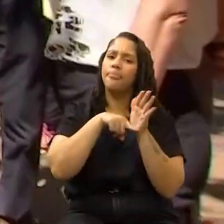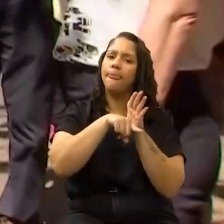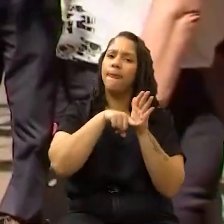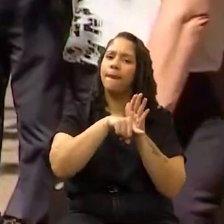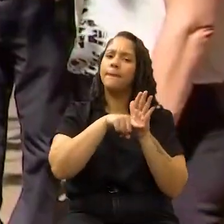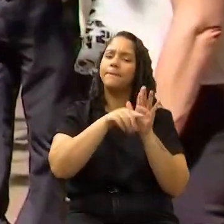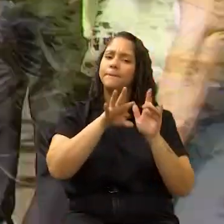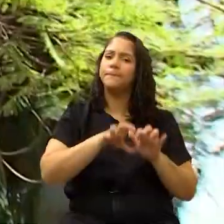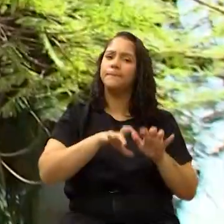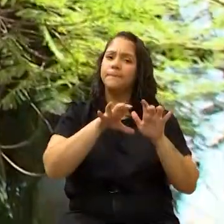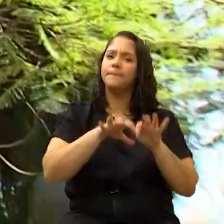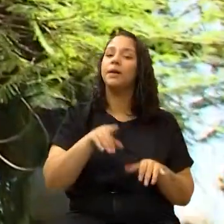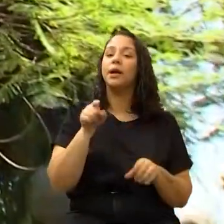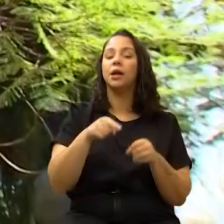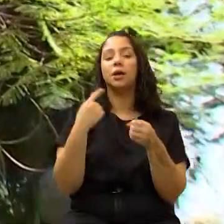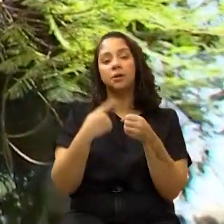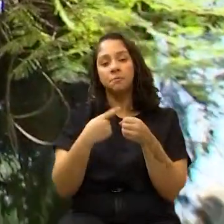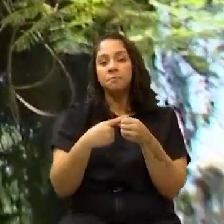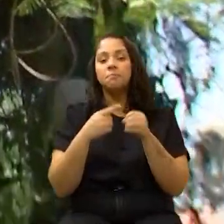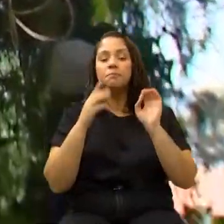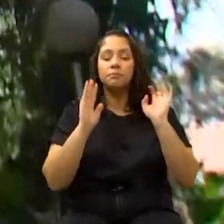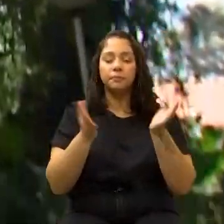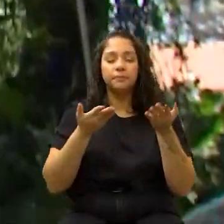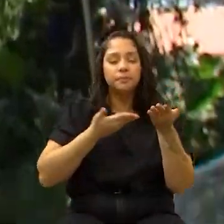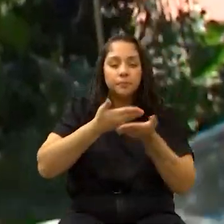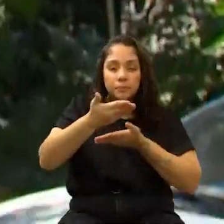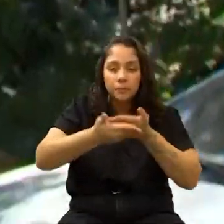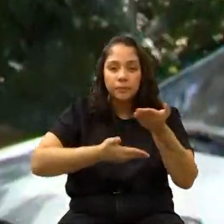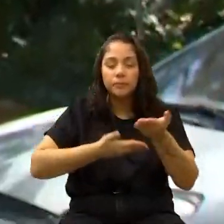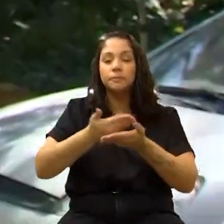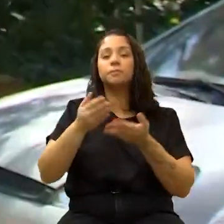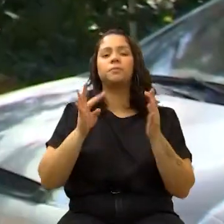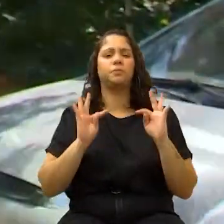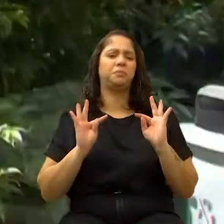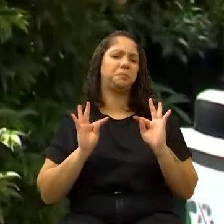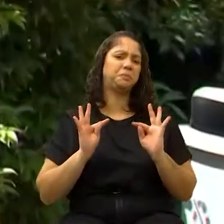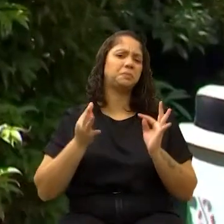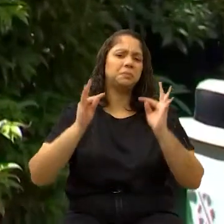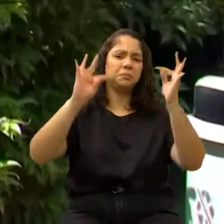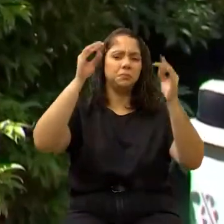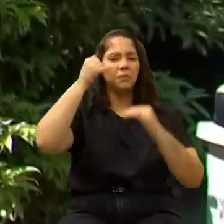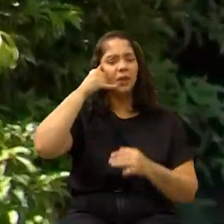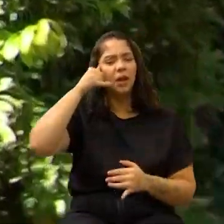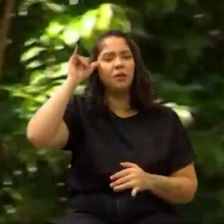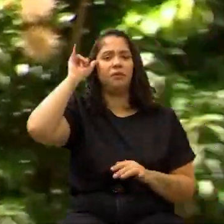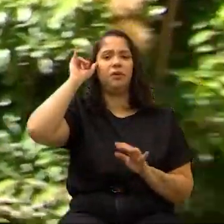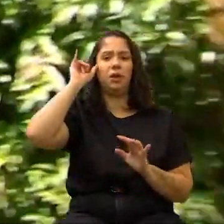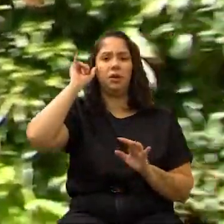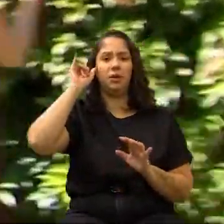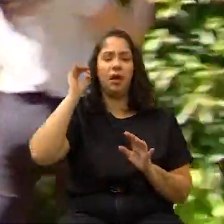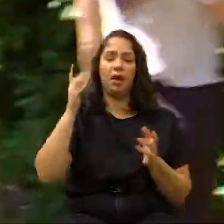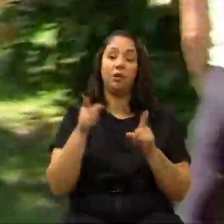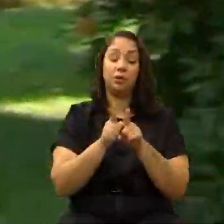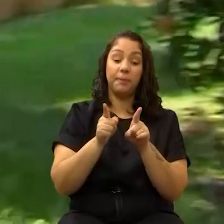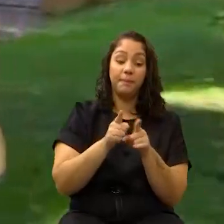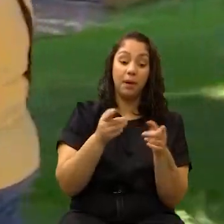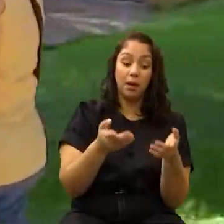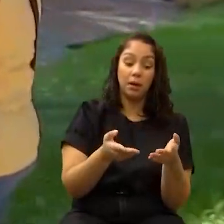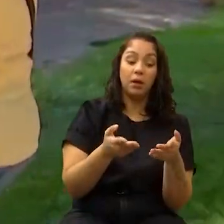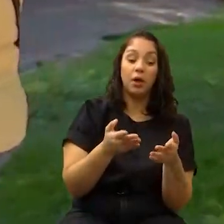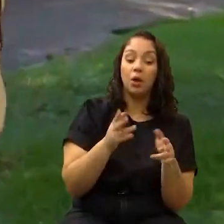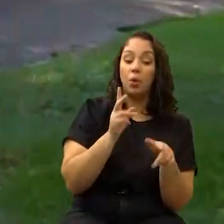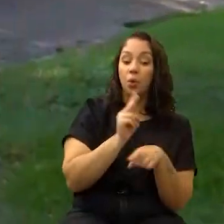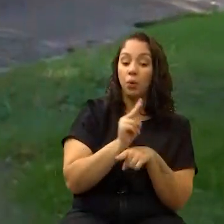que estão sendo desenvolvidas na cidade, né? Nós já dialogamos ali sobre tecnologias de preservação